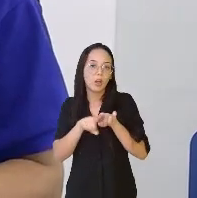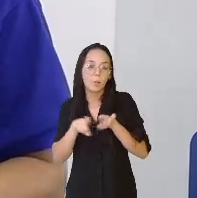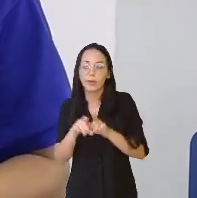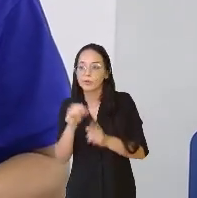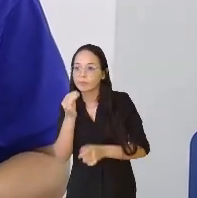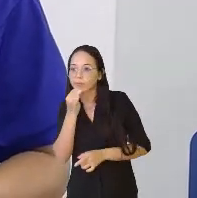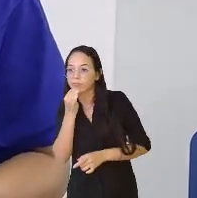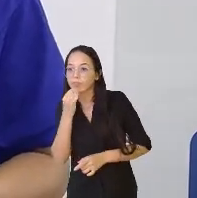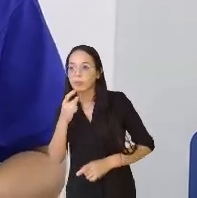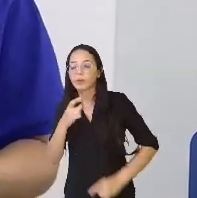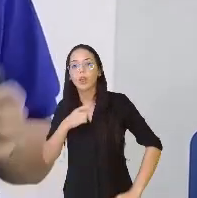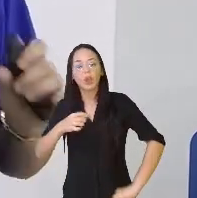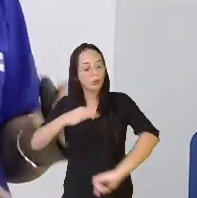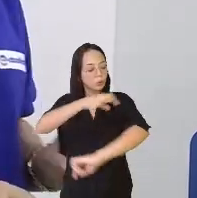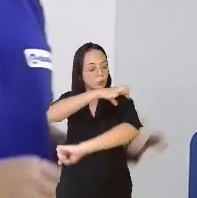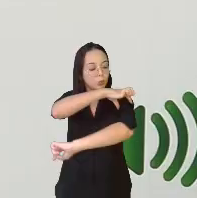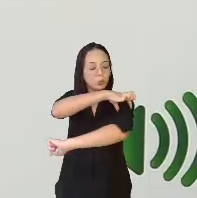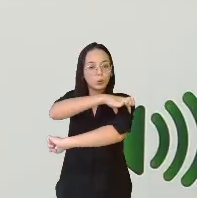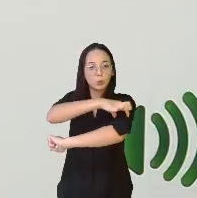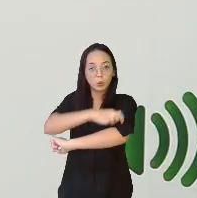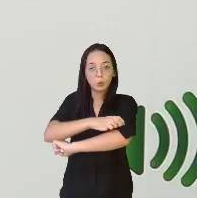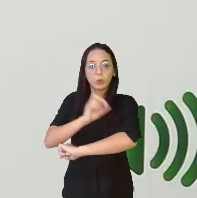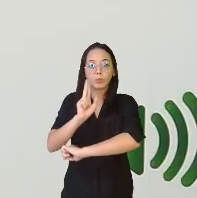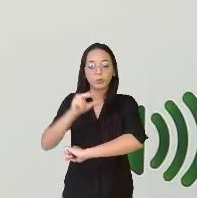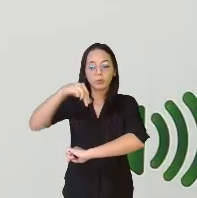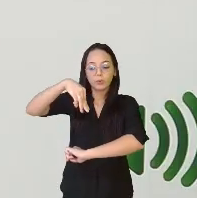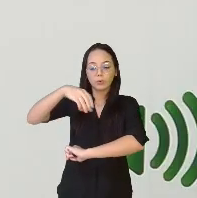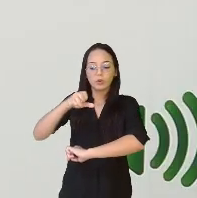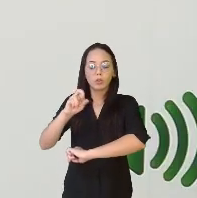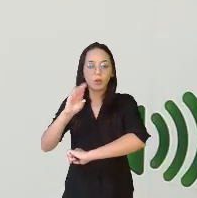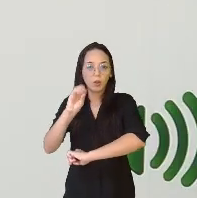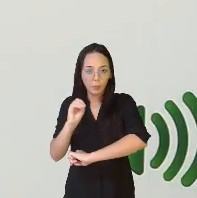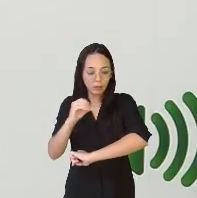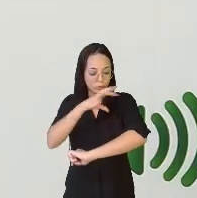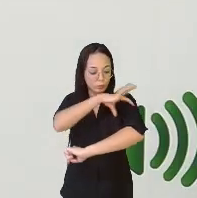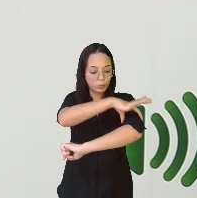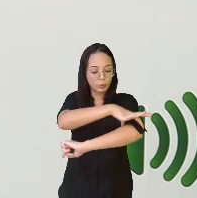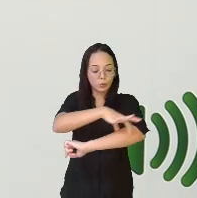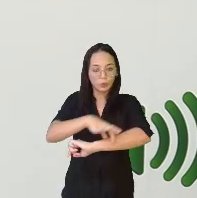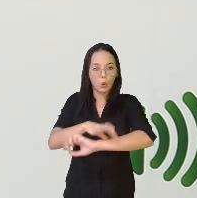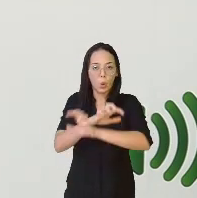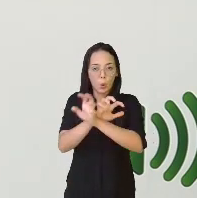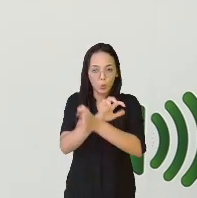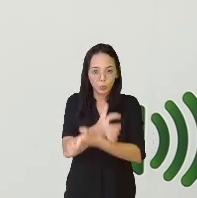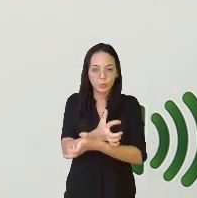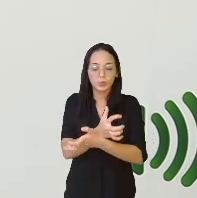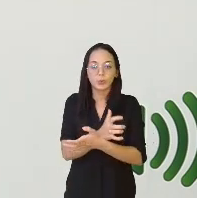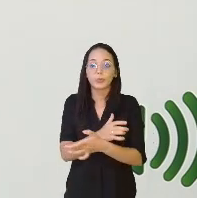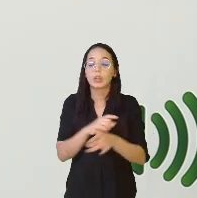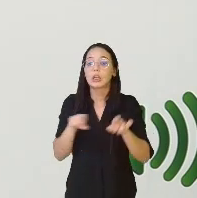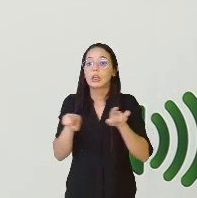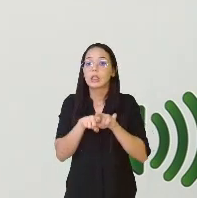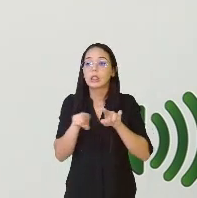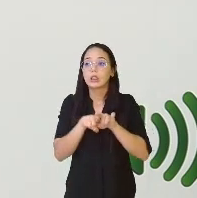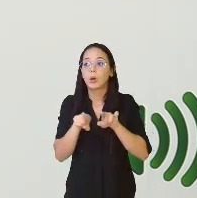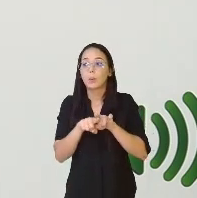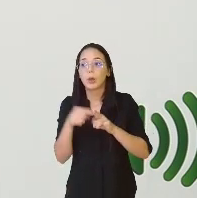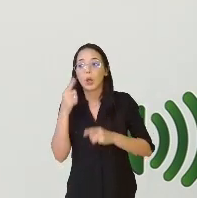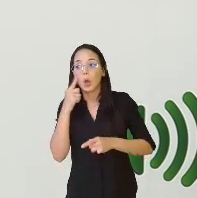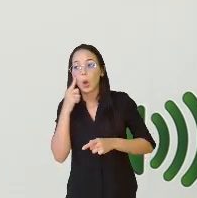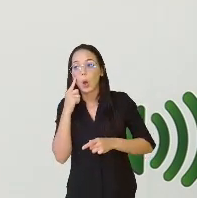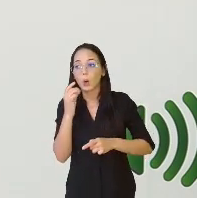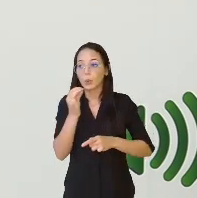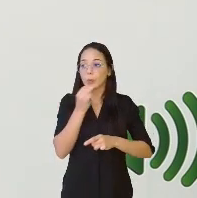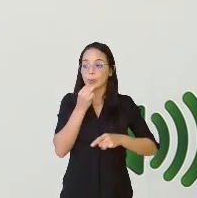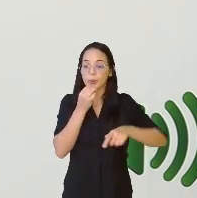também tem o nosso húmero, faz parte do nosso membro superior. E a nossa parte, vamos dizer assim,